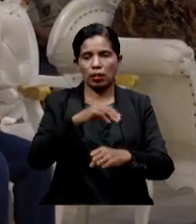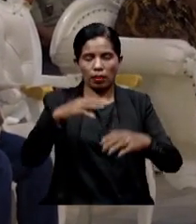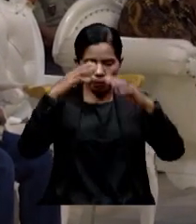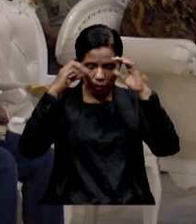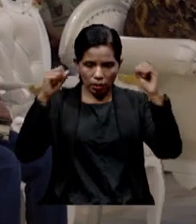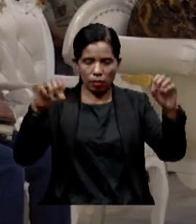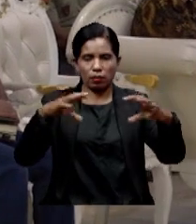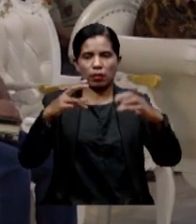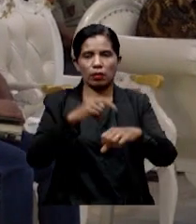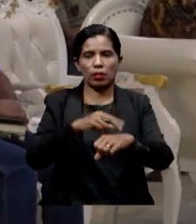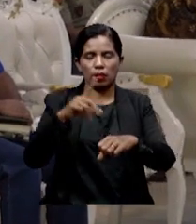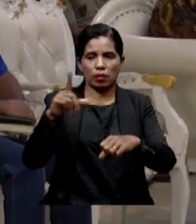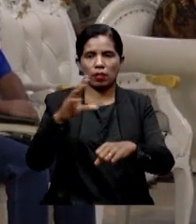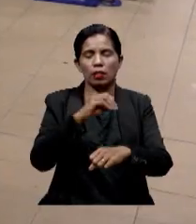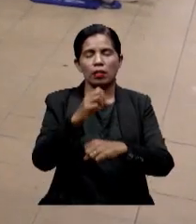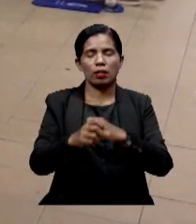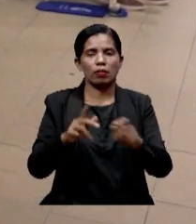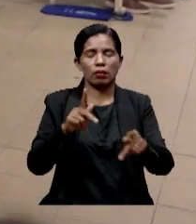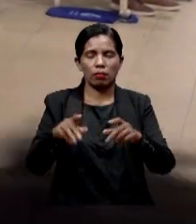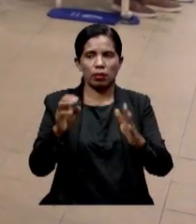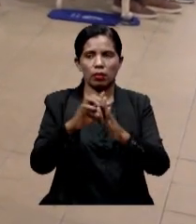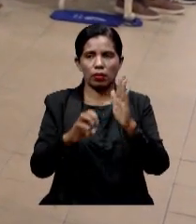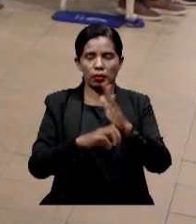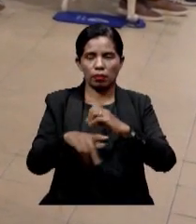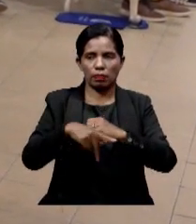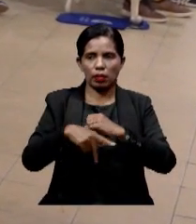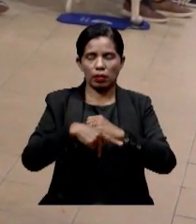em Comissão Nacional Eleição, quadros na estrutura Partido